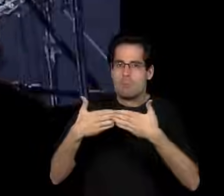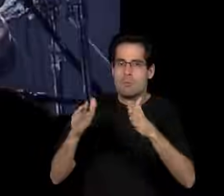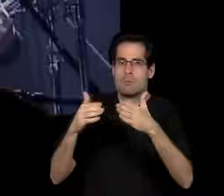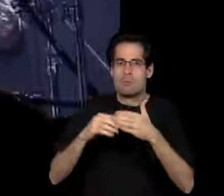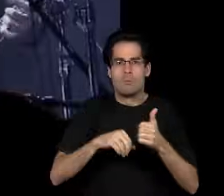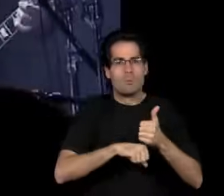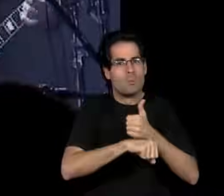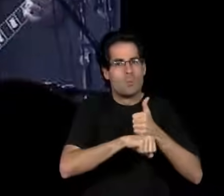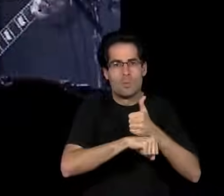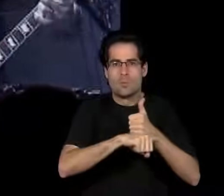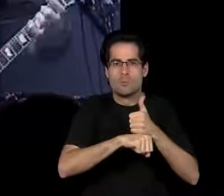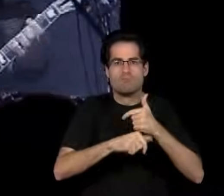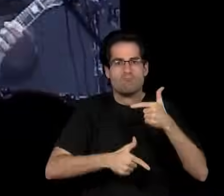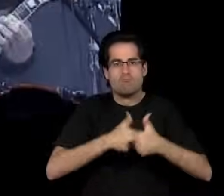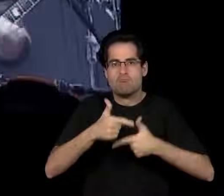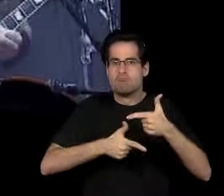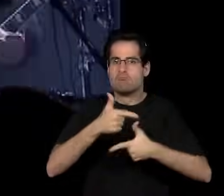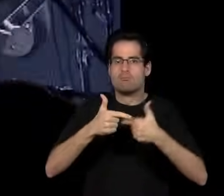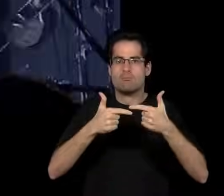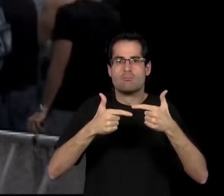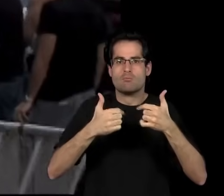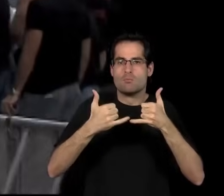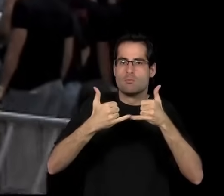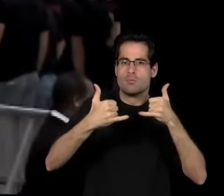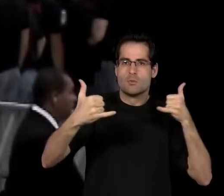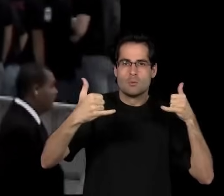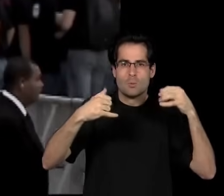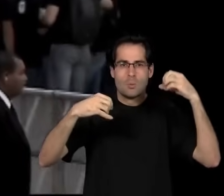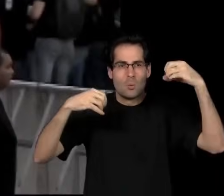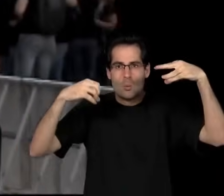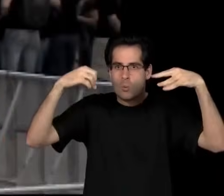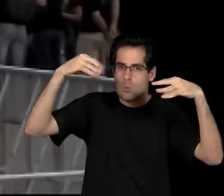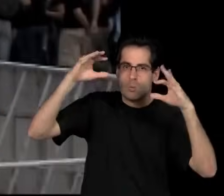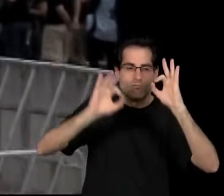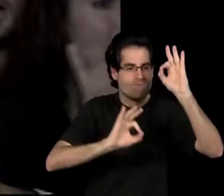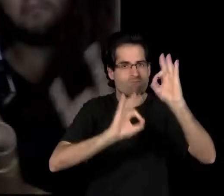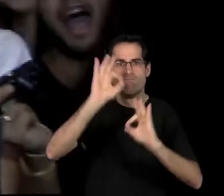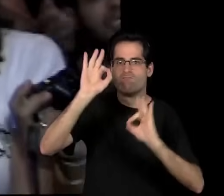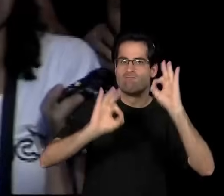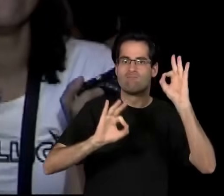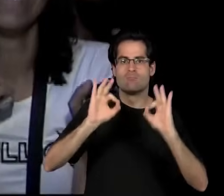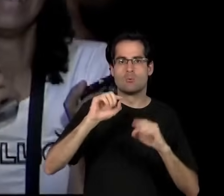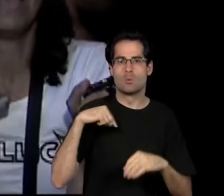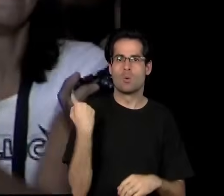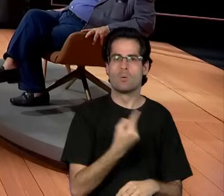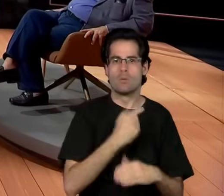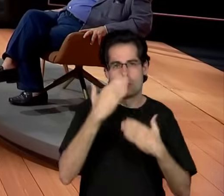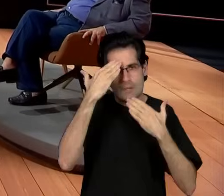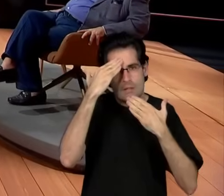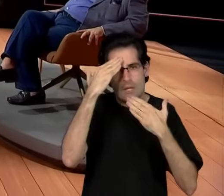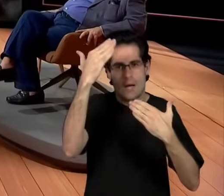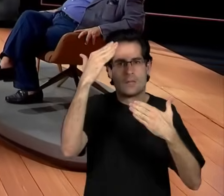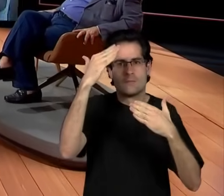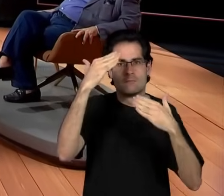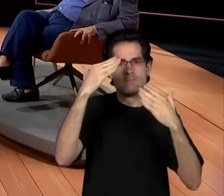de serviços. E o público brasileiro agradece e aplaude de pé.